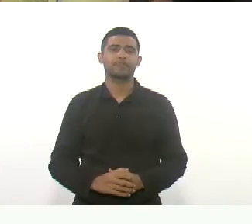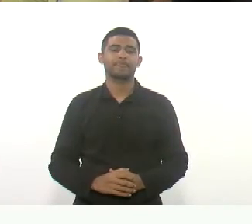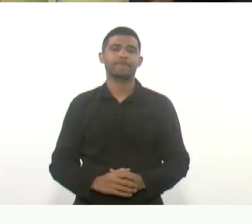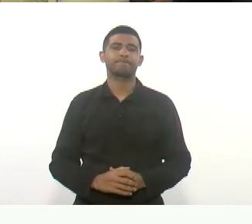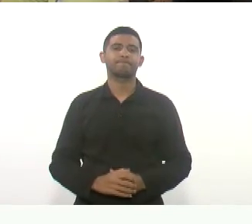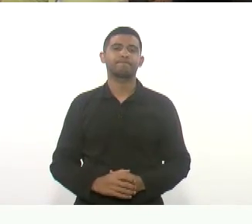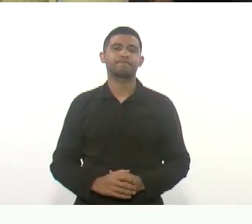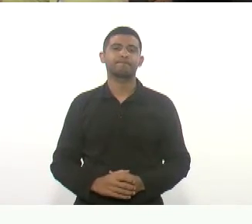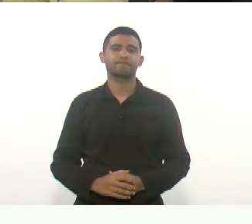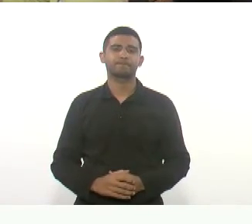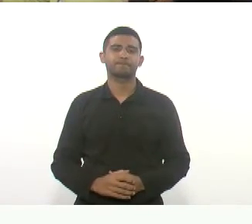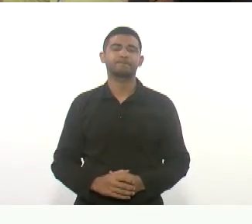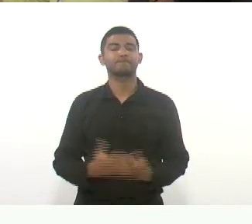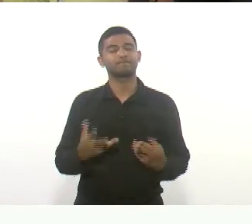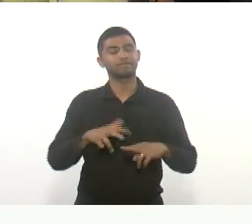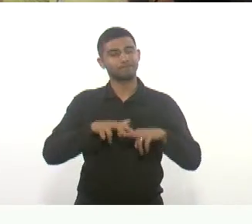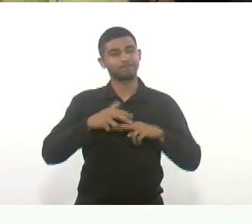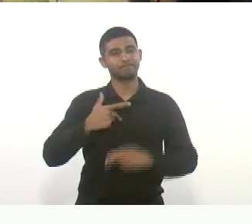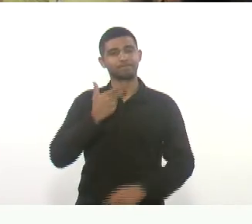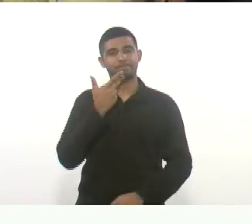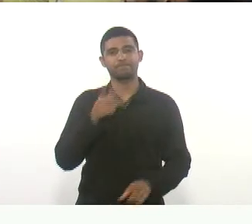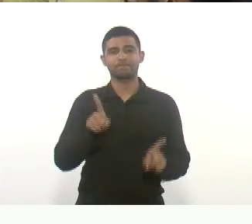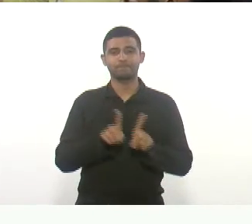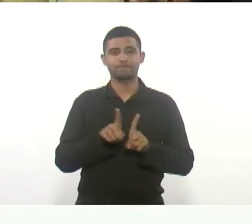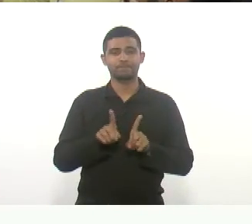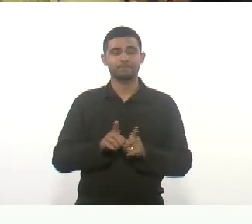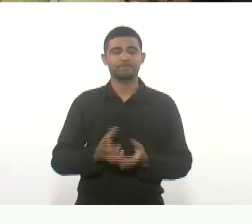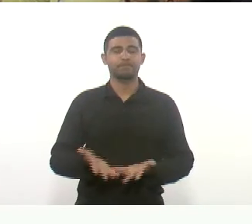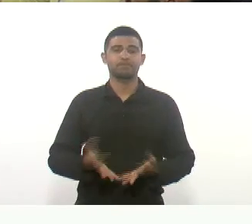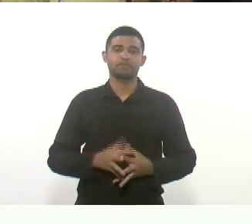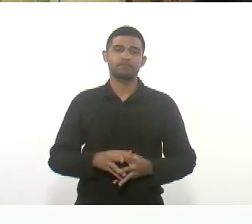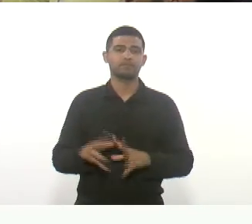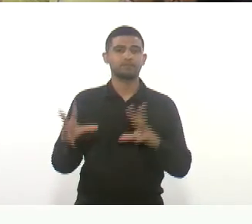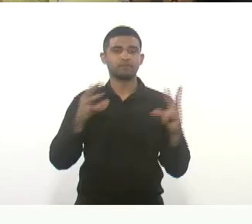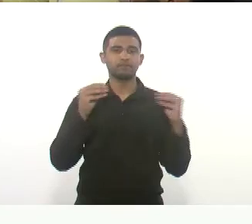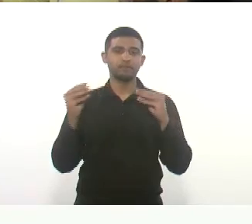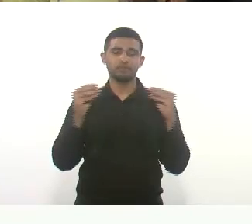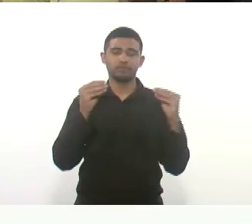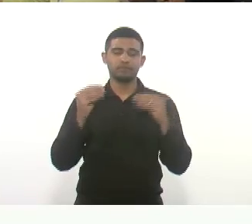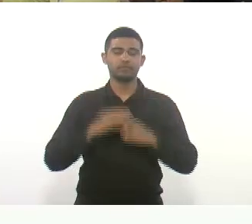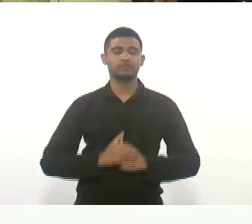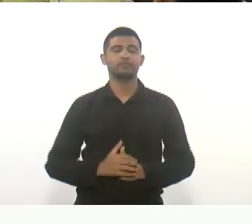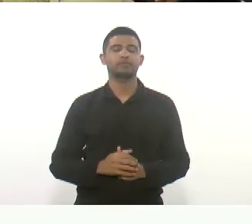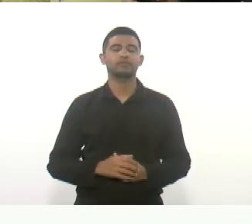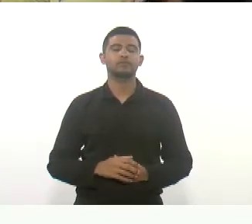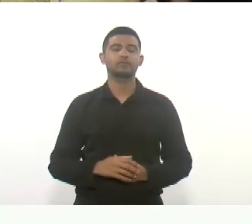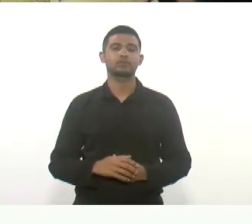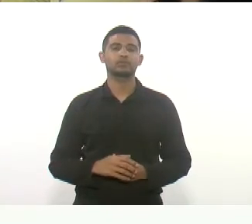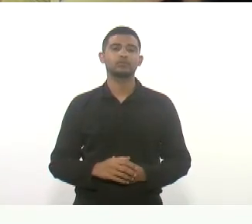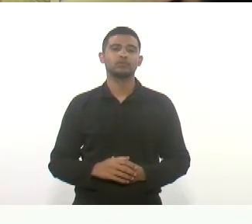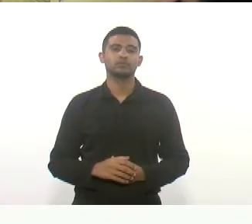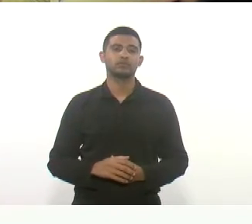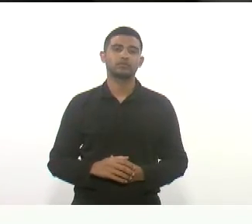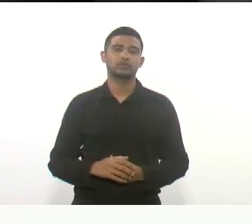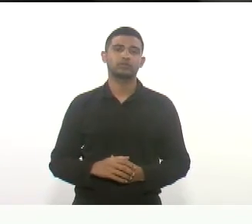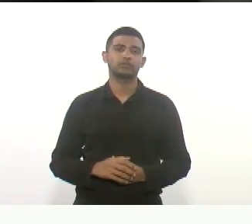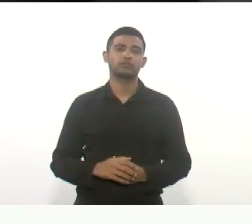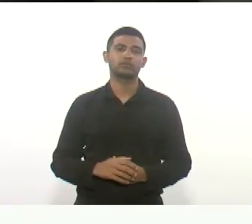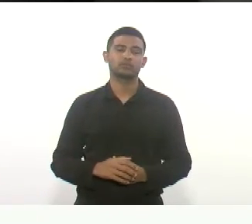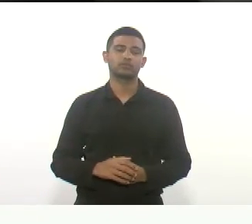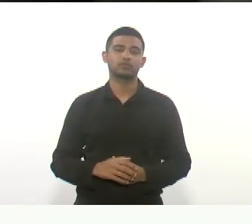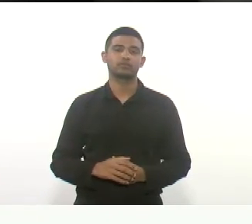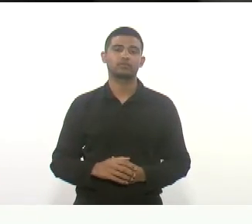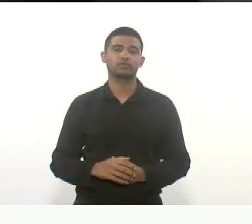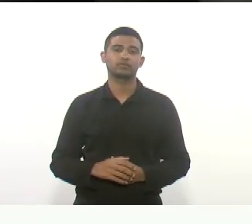sim, por isso eu estou citando também, não por nem tem, né, assim, sem nenhuma crítica ao que está sendo pensado, é só a gente realmente